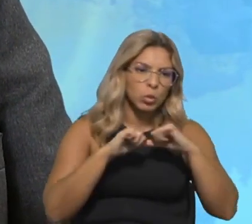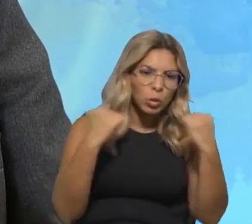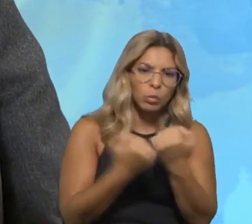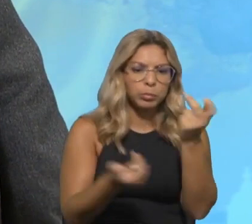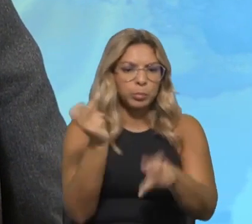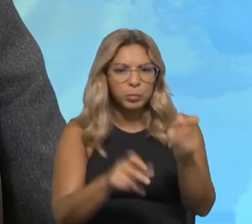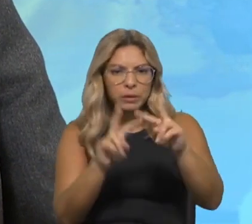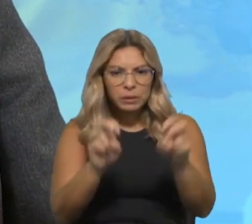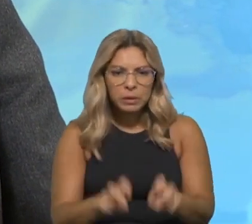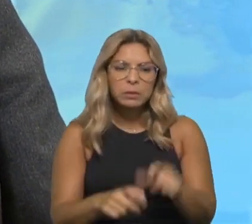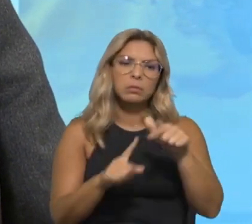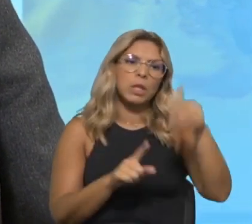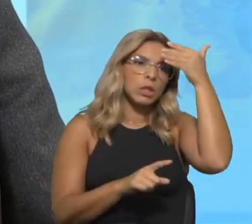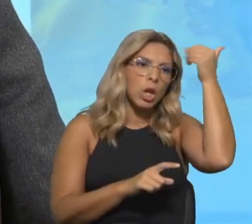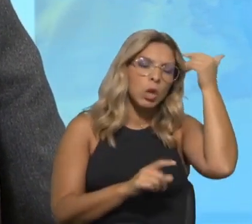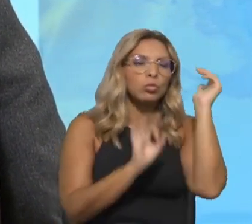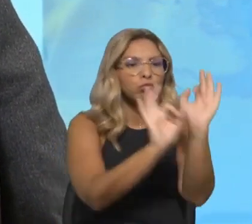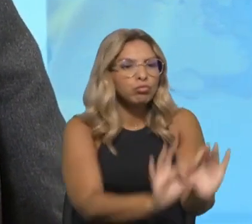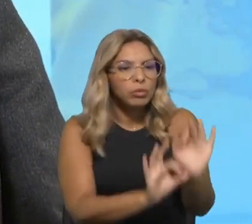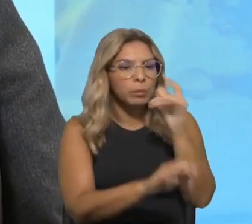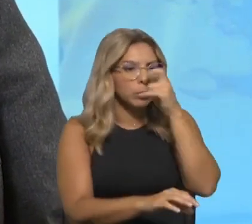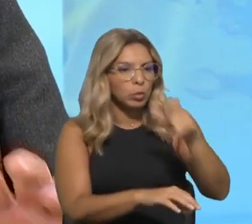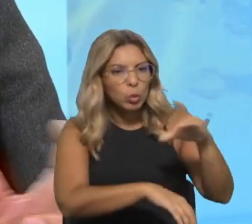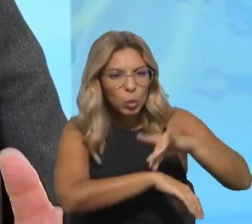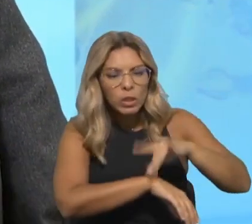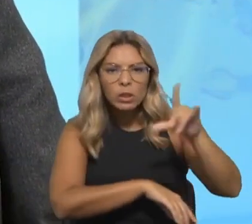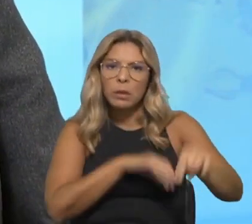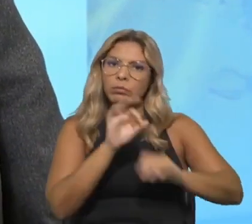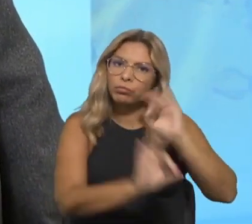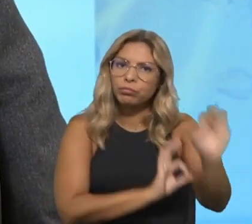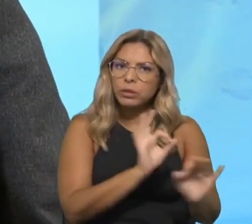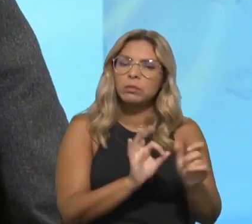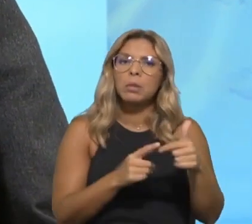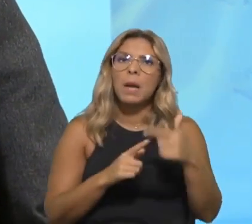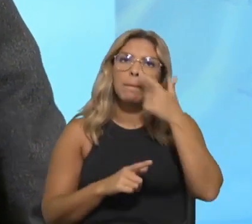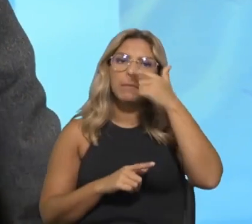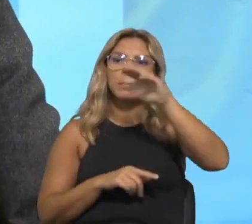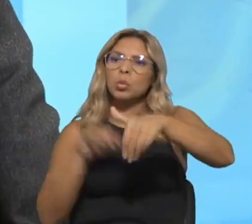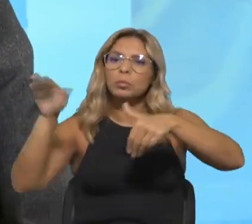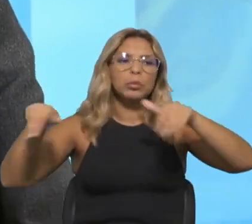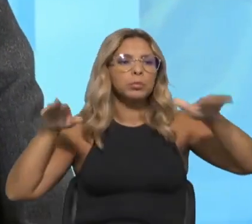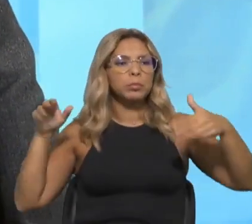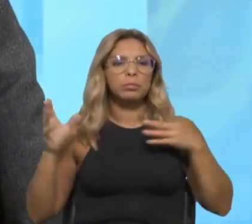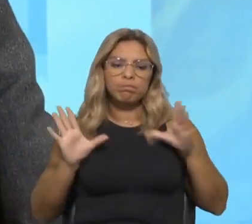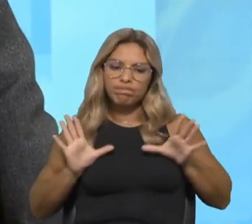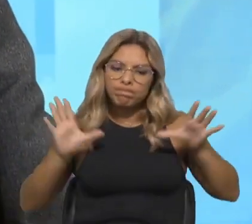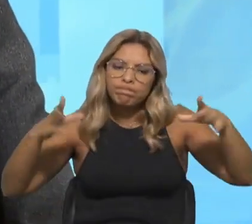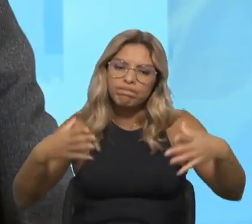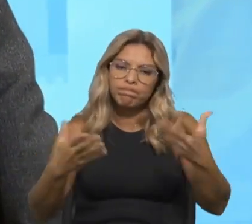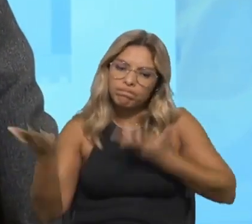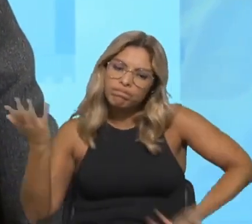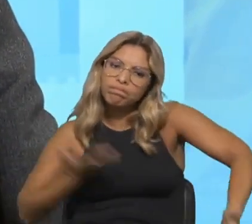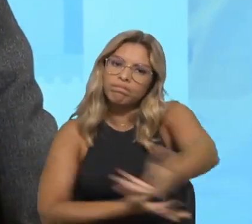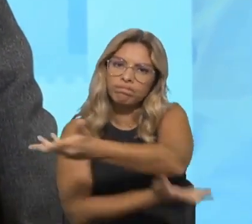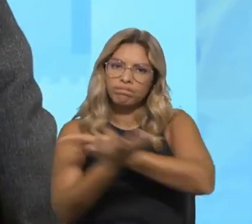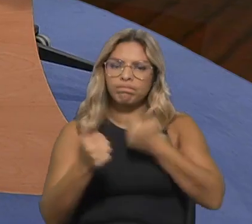cuidado dos idosos pessoas idosas e doentes etc nós chamamos pessoas convidamos outras pessoas que colaboram connosco e muito